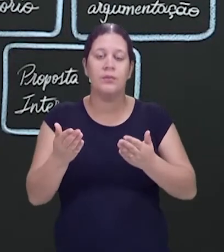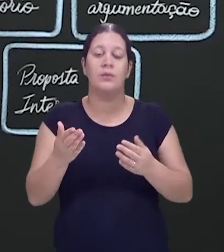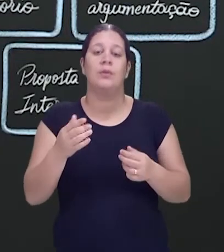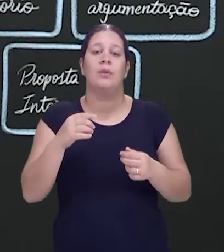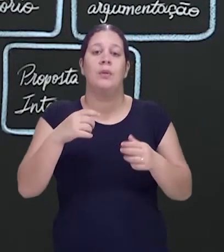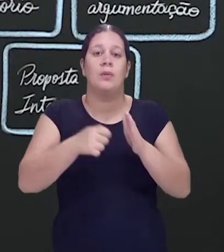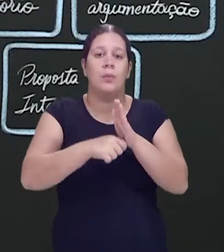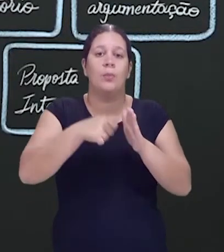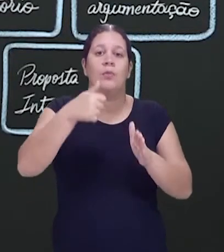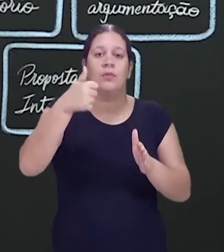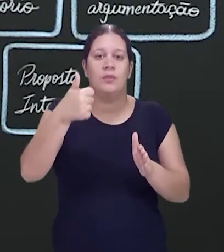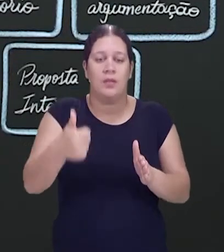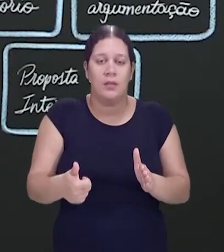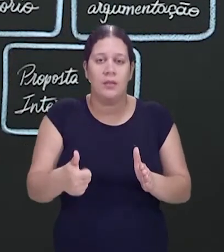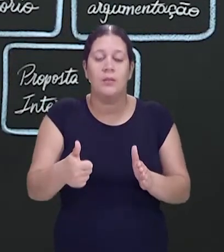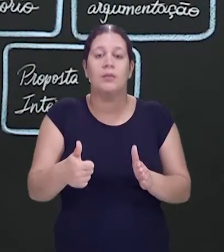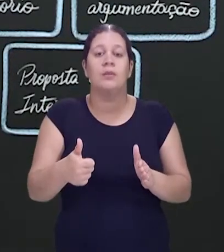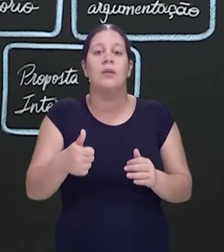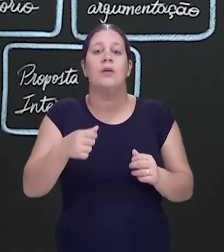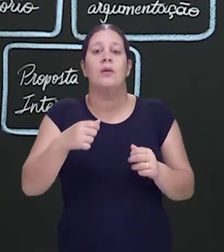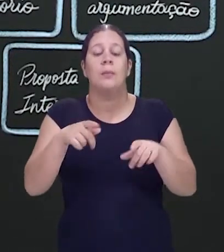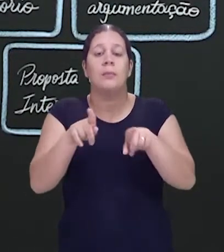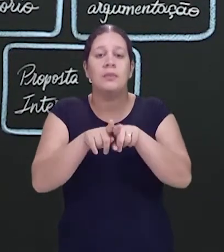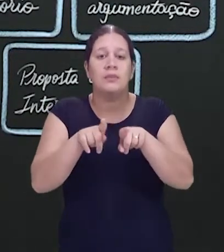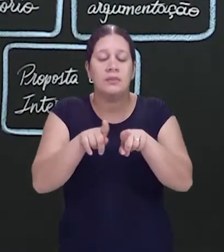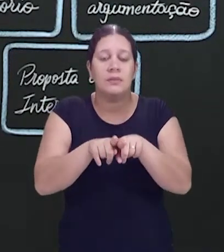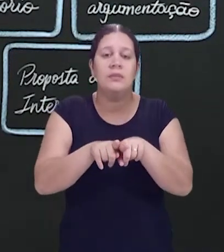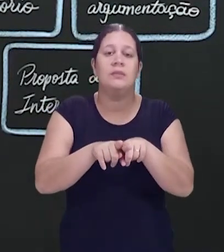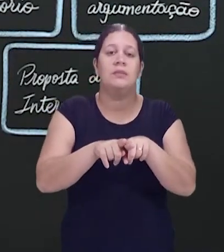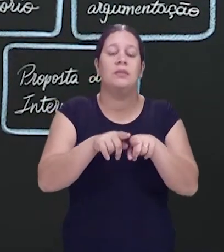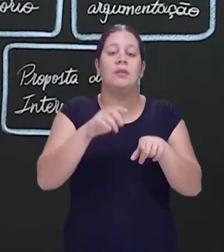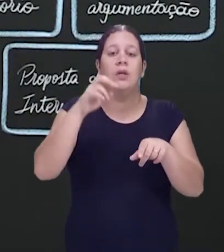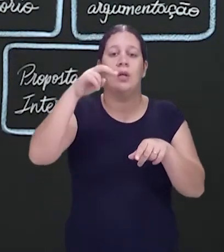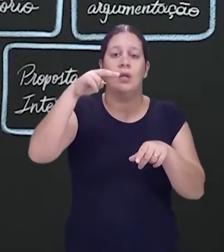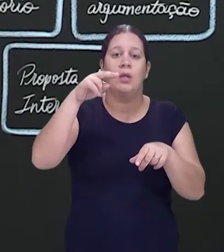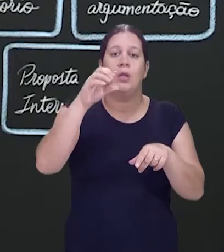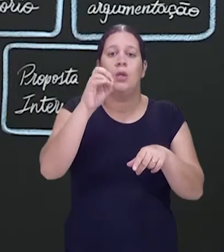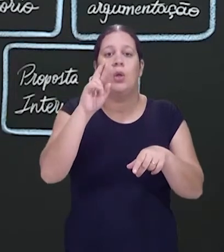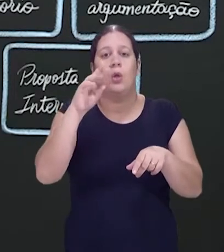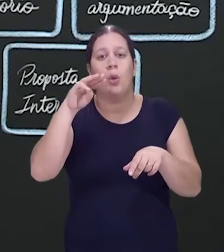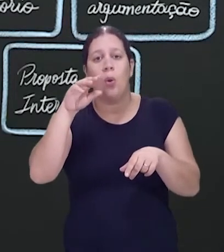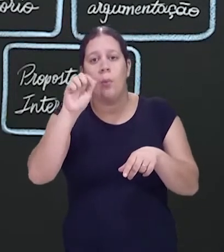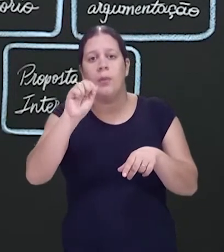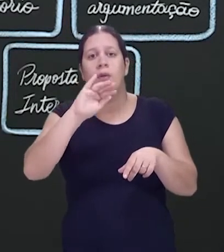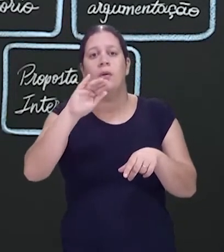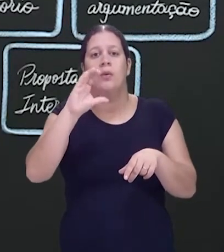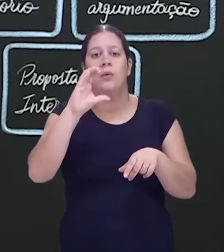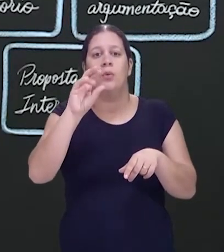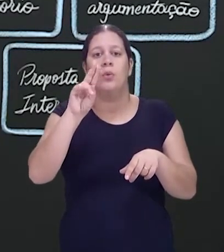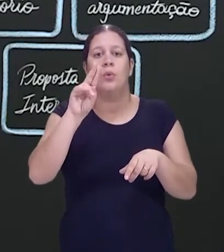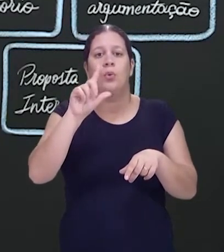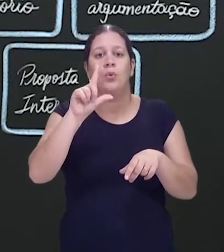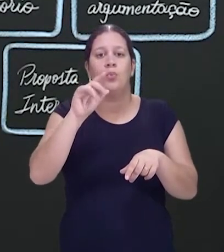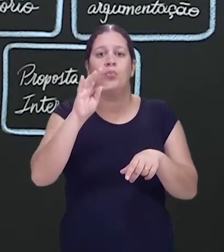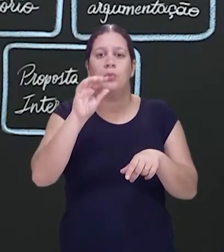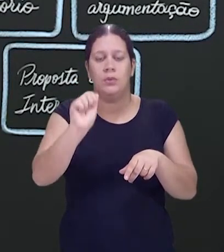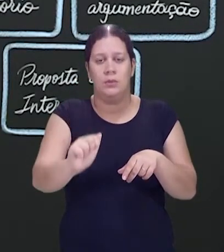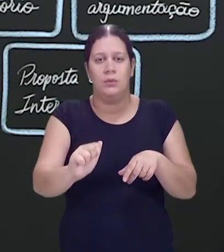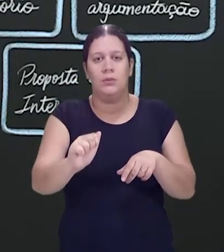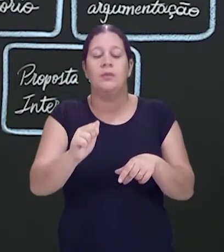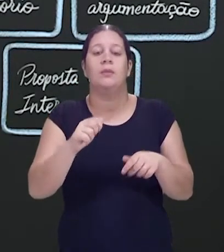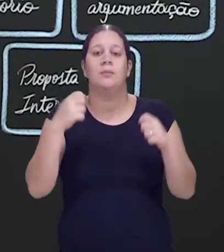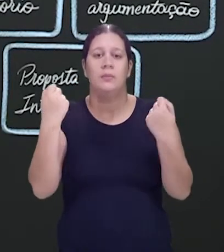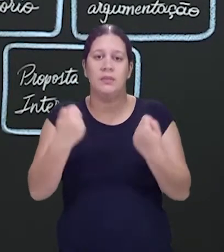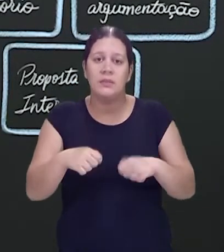elementos indispensáveis, o primeiro deles a gente destaca que é a norma culta, ou seja, o seu texto precisa respeitar a norma padrão da